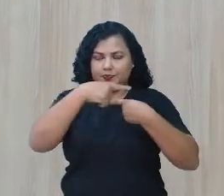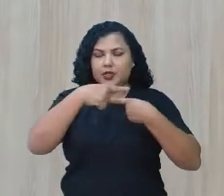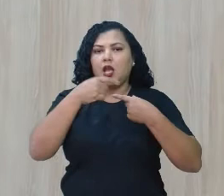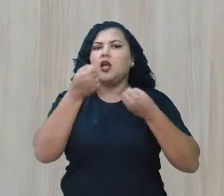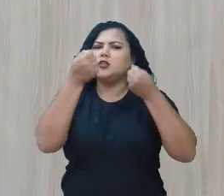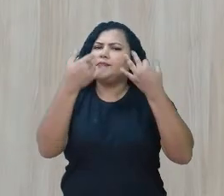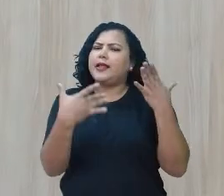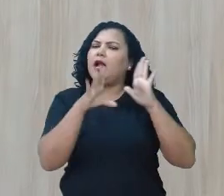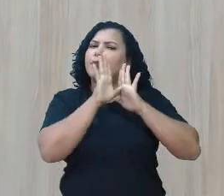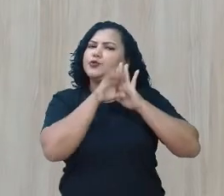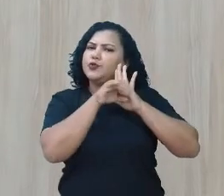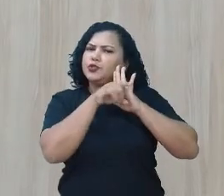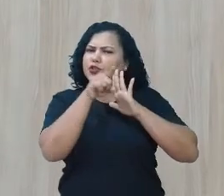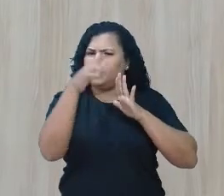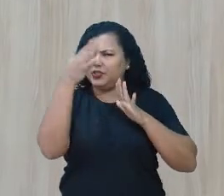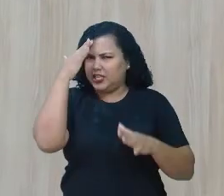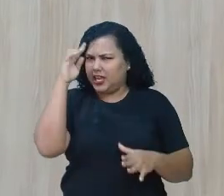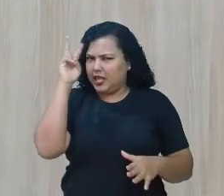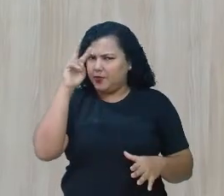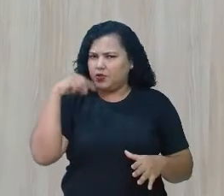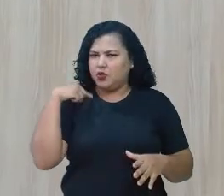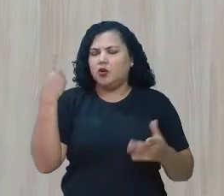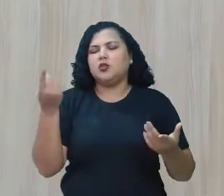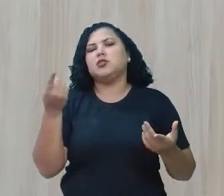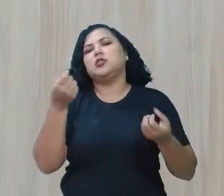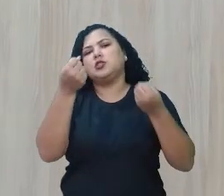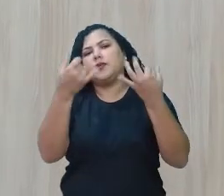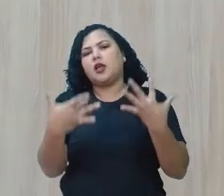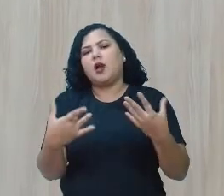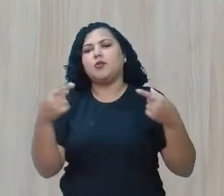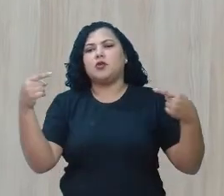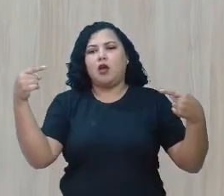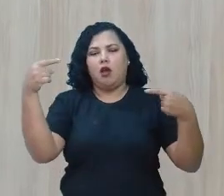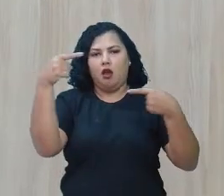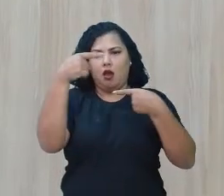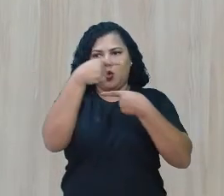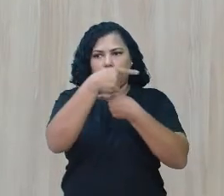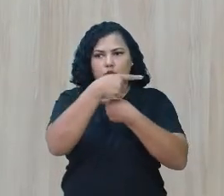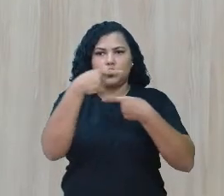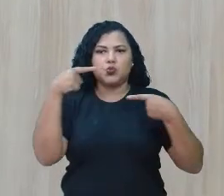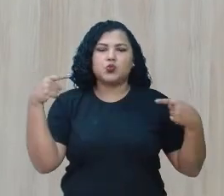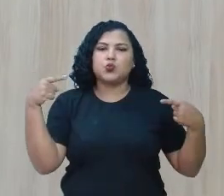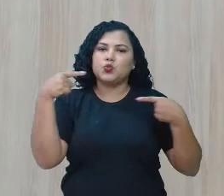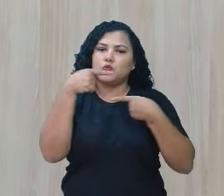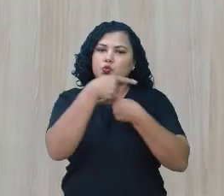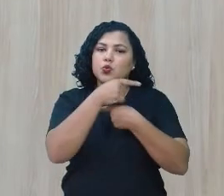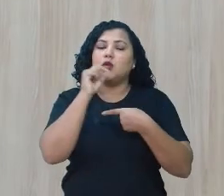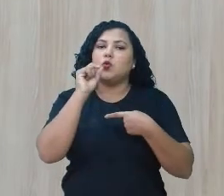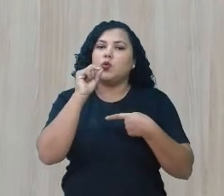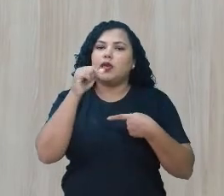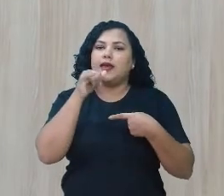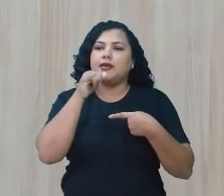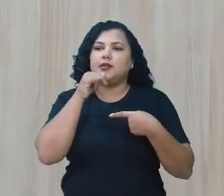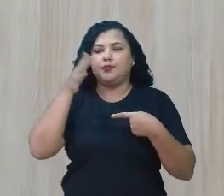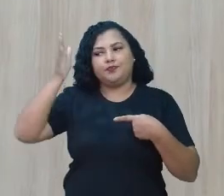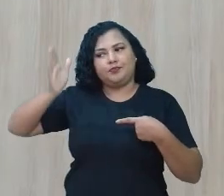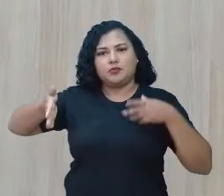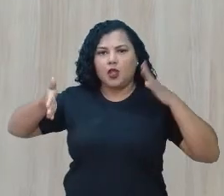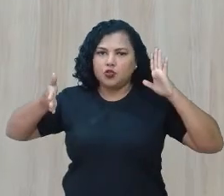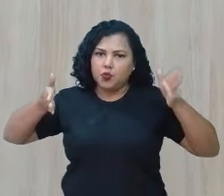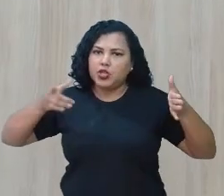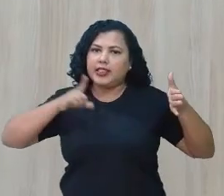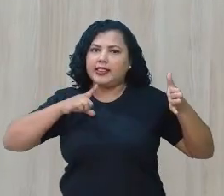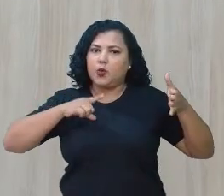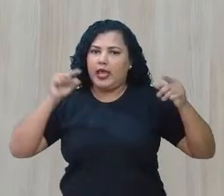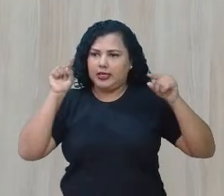definimos retas, né? Vocês lembram que a gente colocou aí as retas como um segmento em que nas extremidades a gente tem que